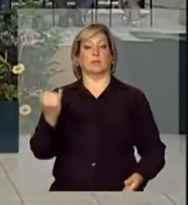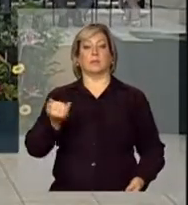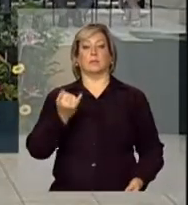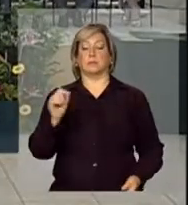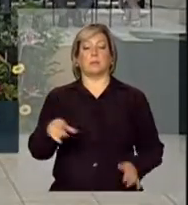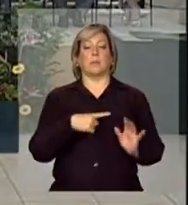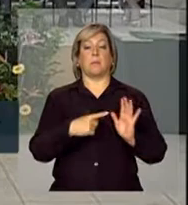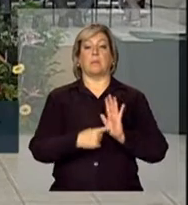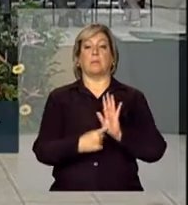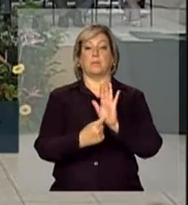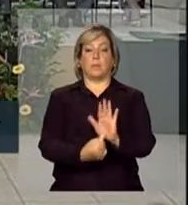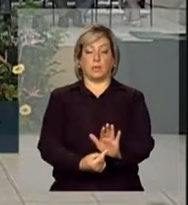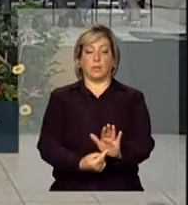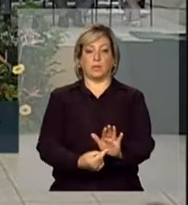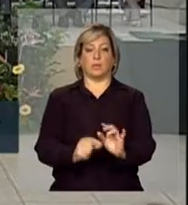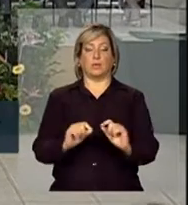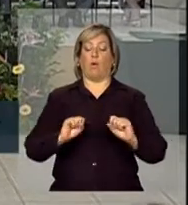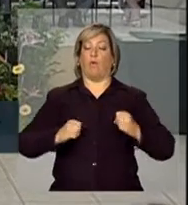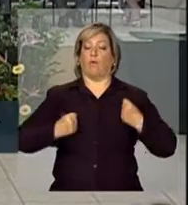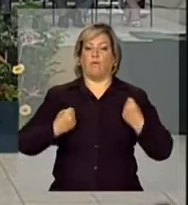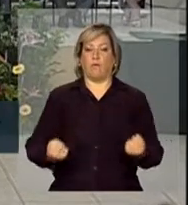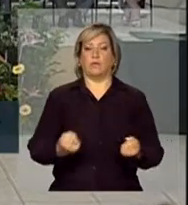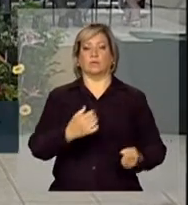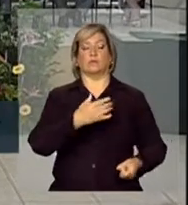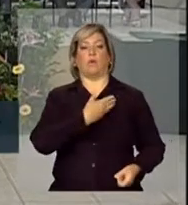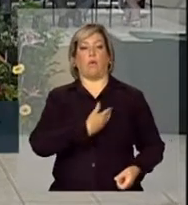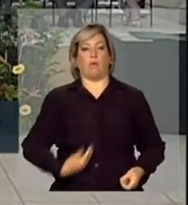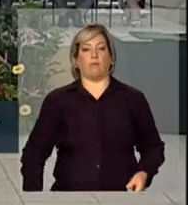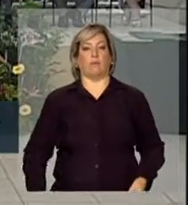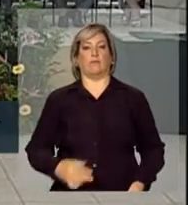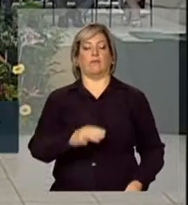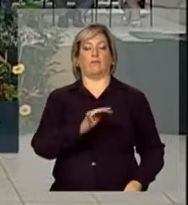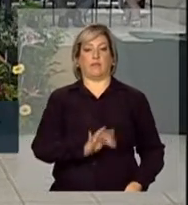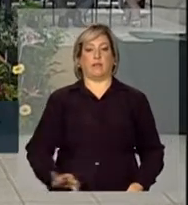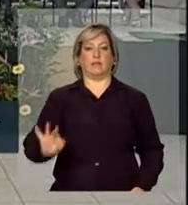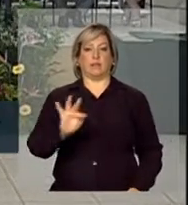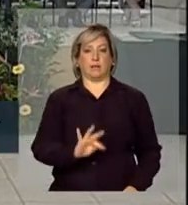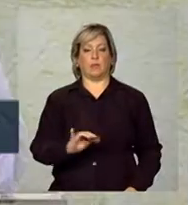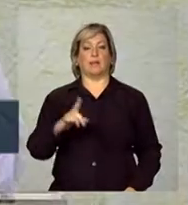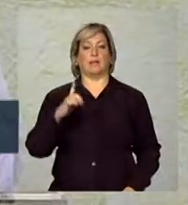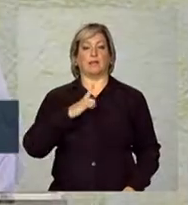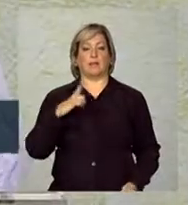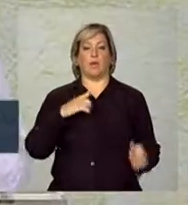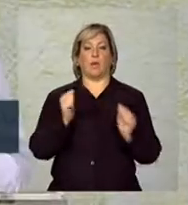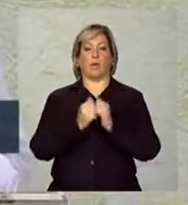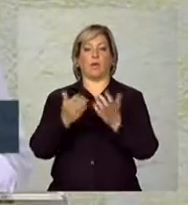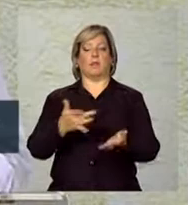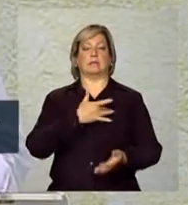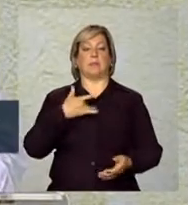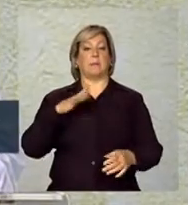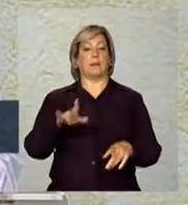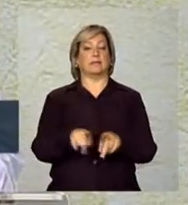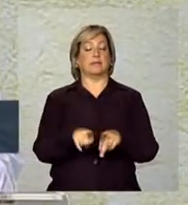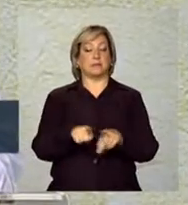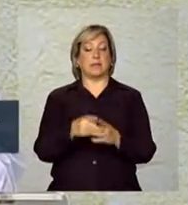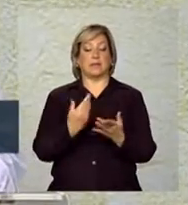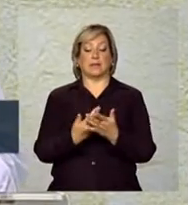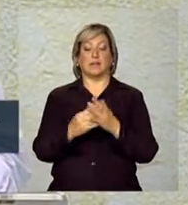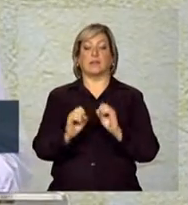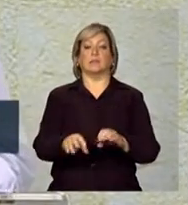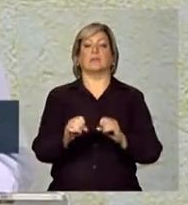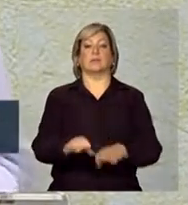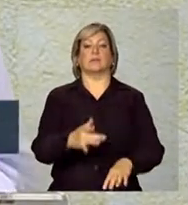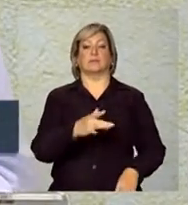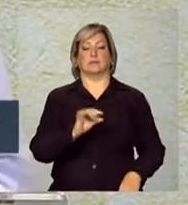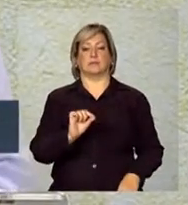caracteriza o empenho que o governo federal vem tendo com a saúde mas também com educação da nossa cidade